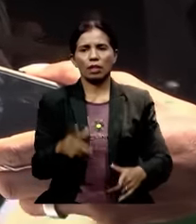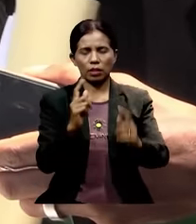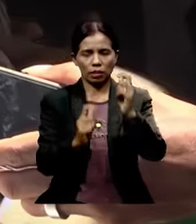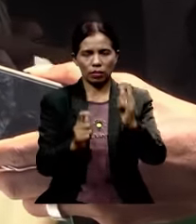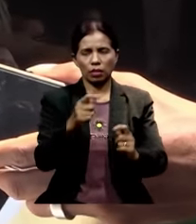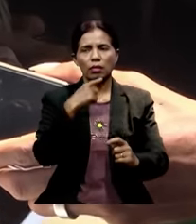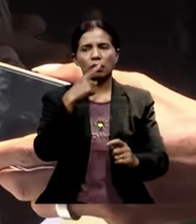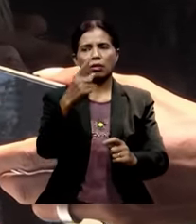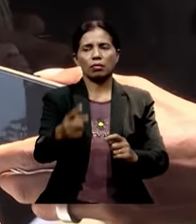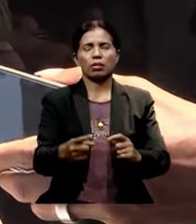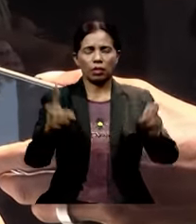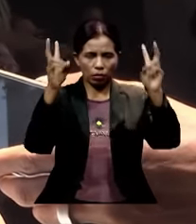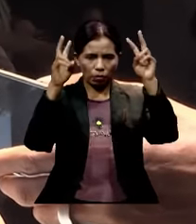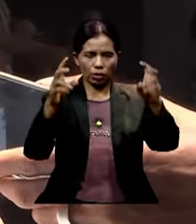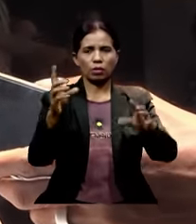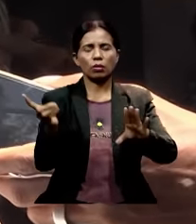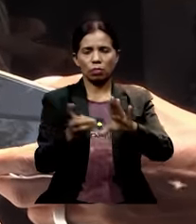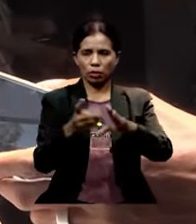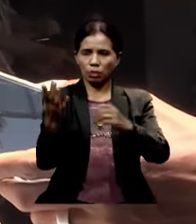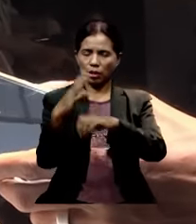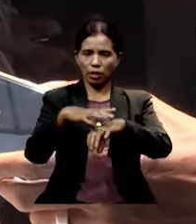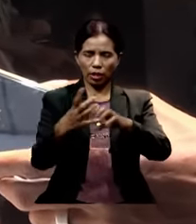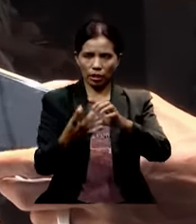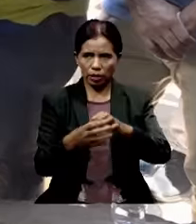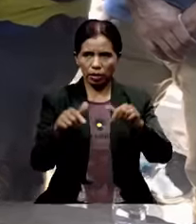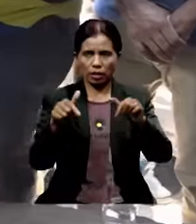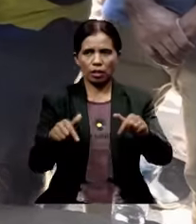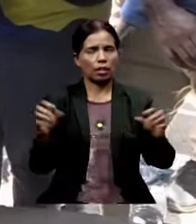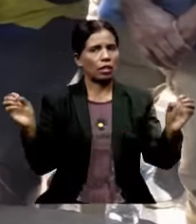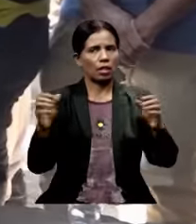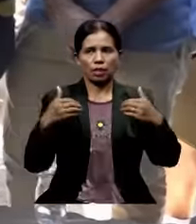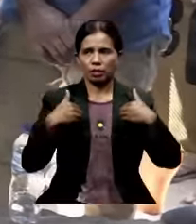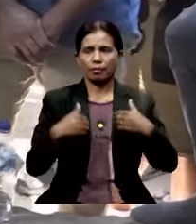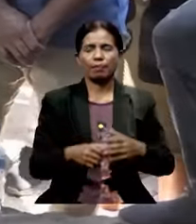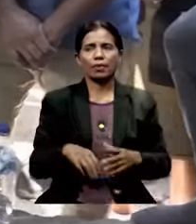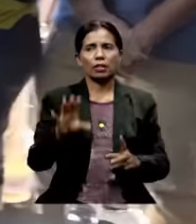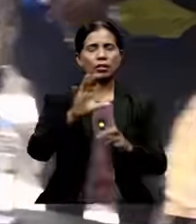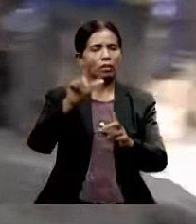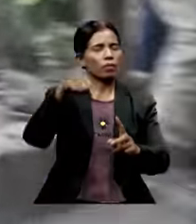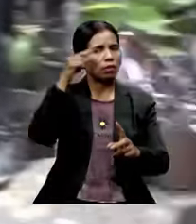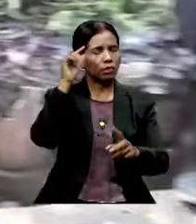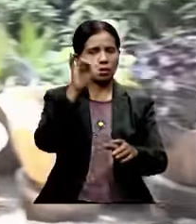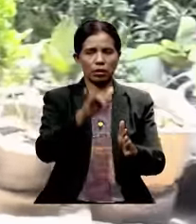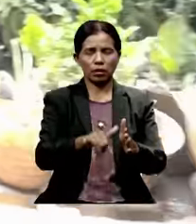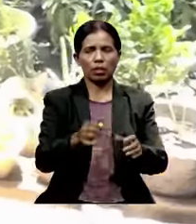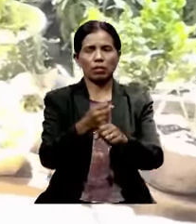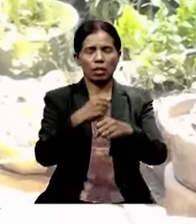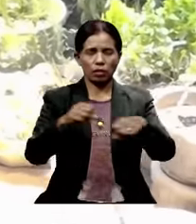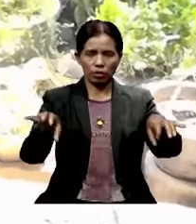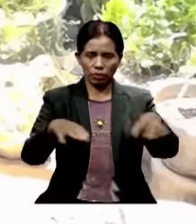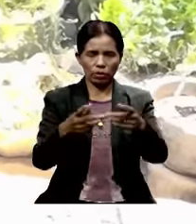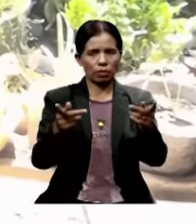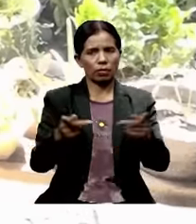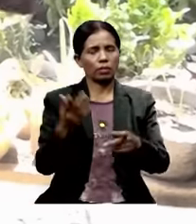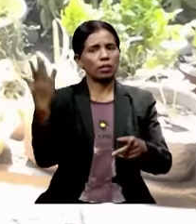quando título do documento para ainda, né? Senhor Vicente Vidigal, mas lá ia. Se fi governo hatete, ni a sehela no halo servicio ya fatin refere, ho